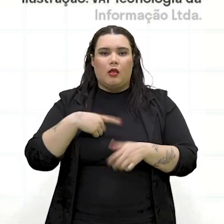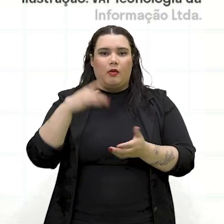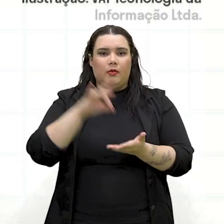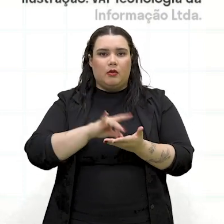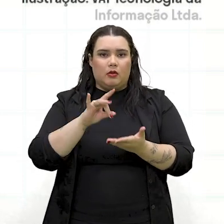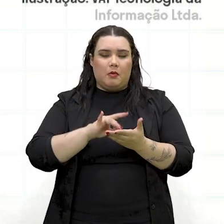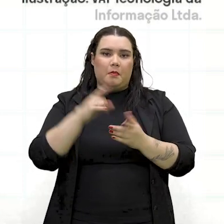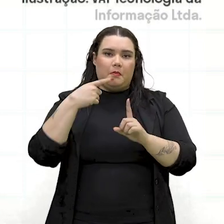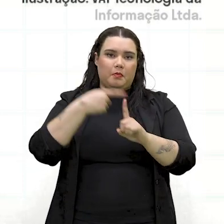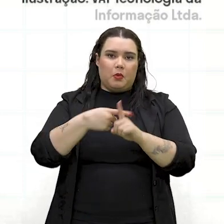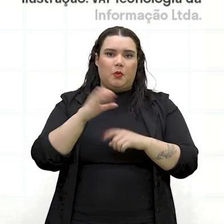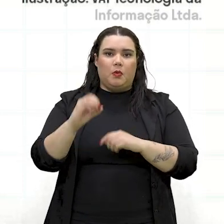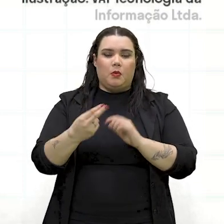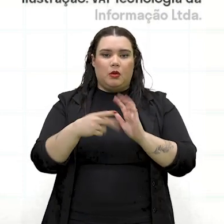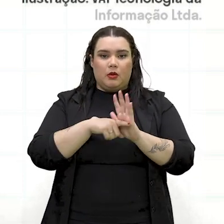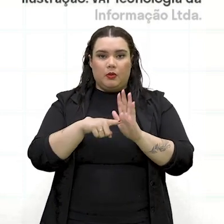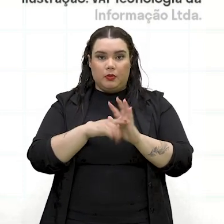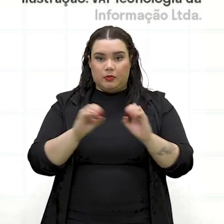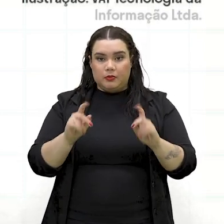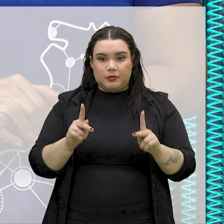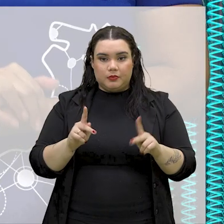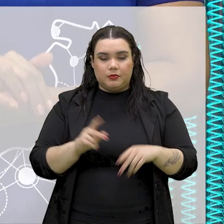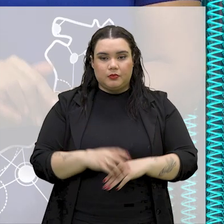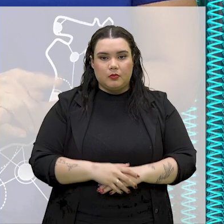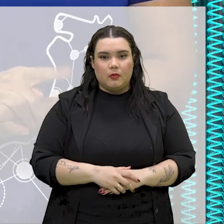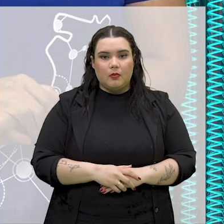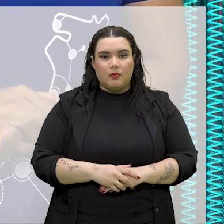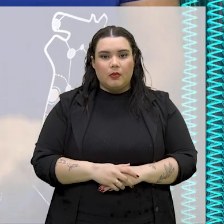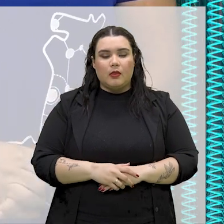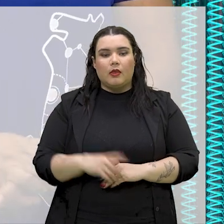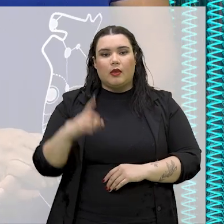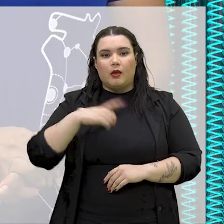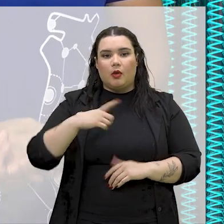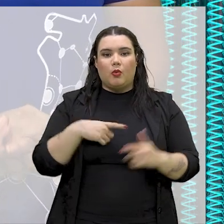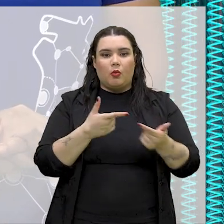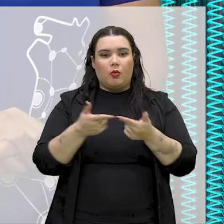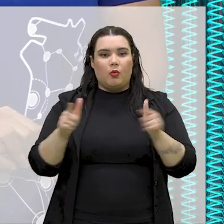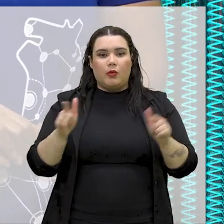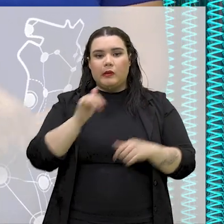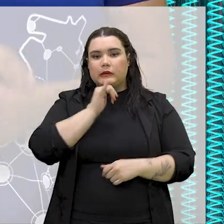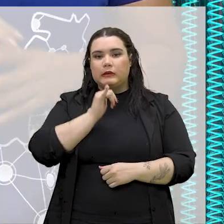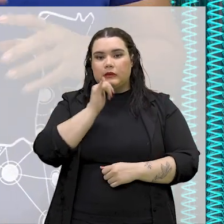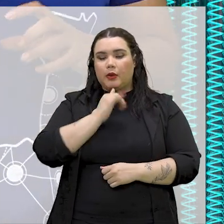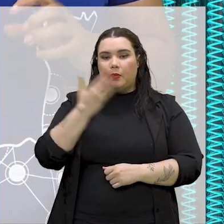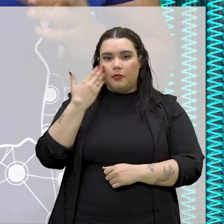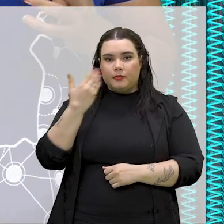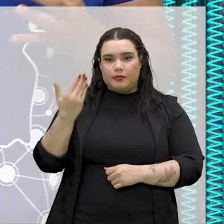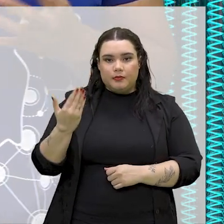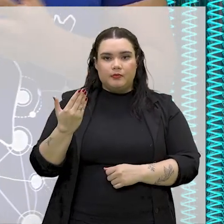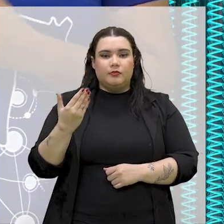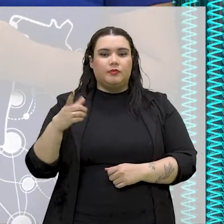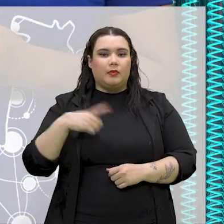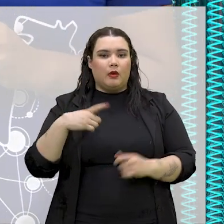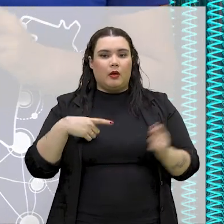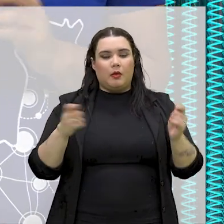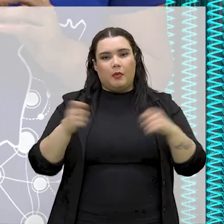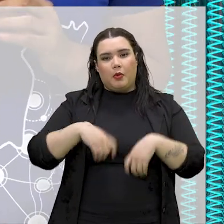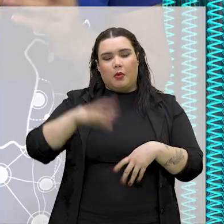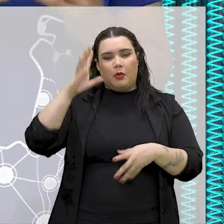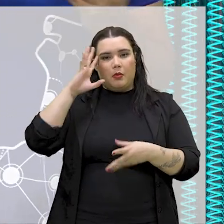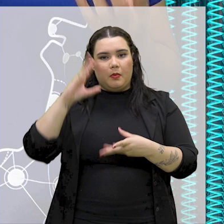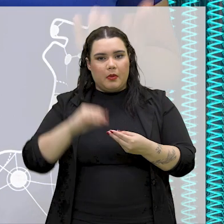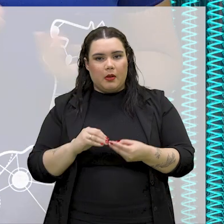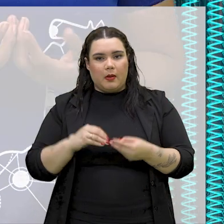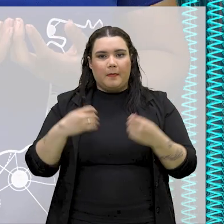ou negativa, alright? E vamos para mais exemplos, porque para que a gente possa entender, a gente